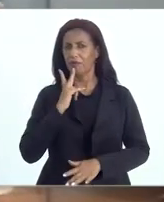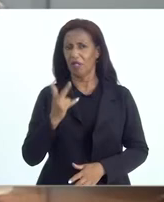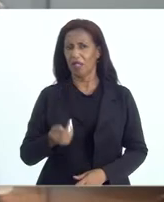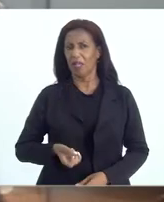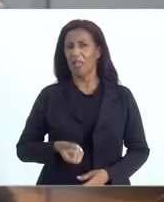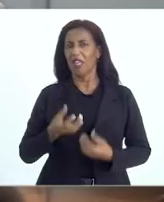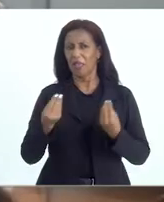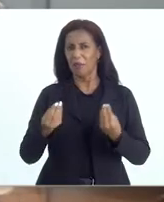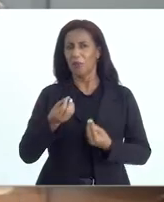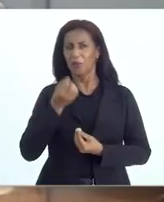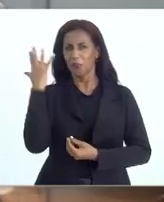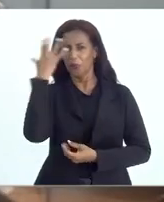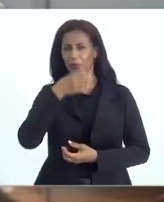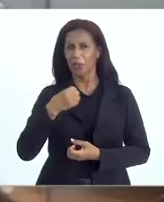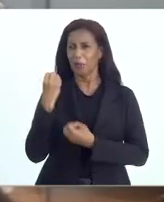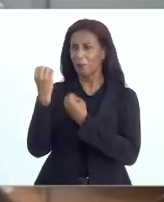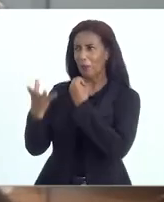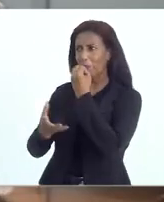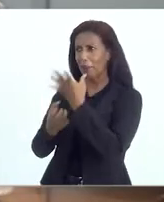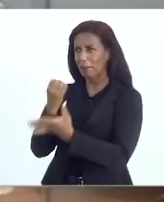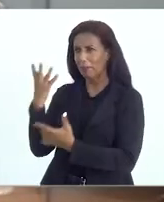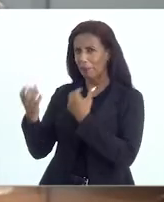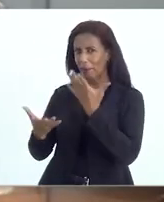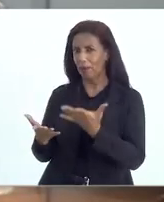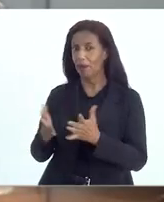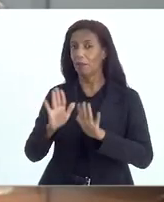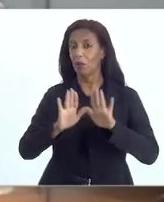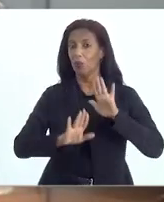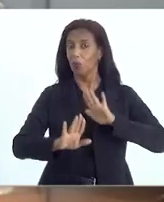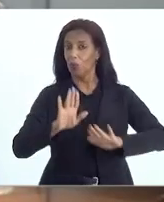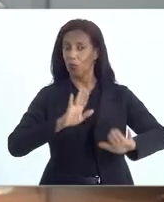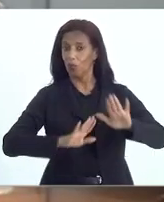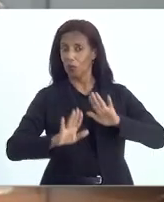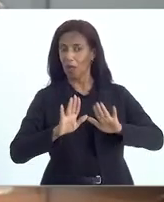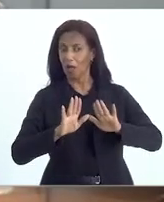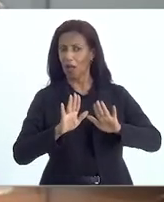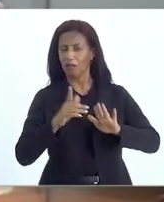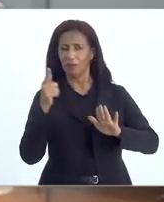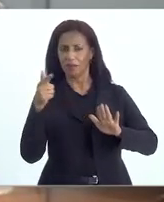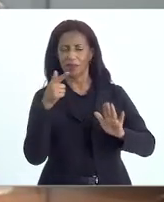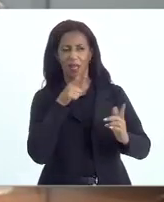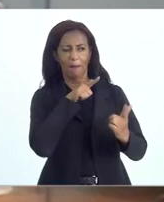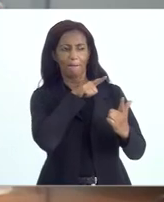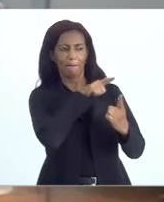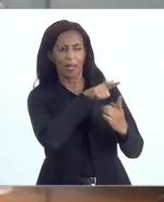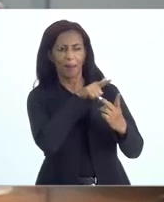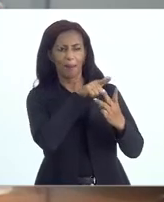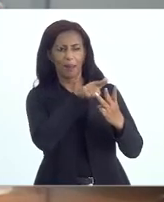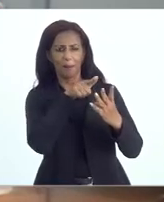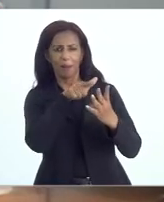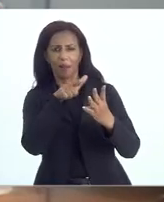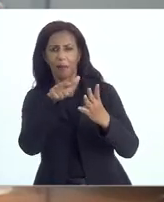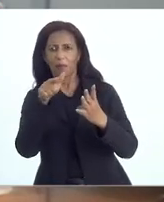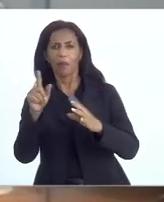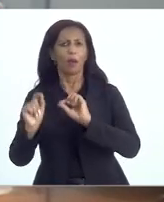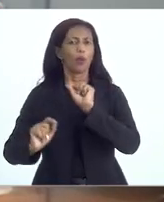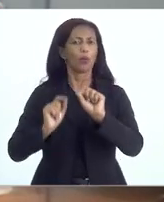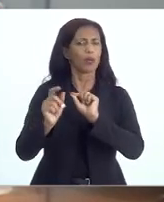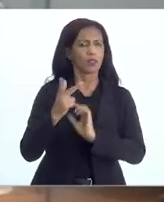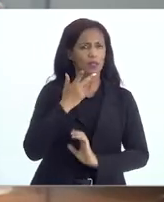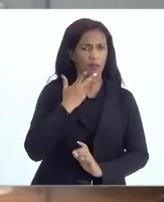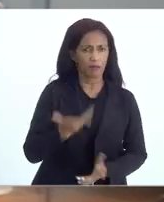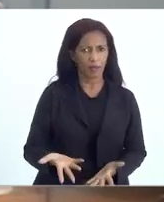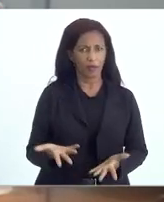muito bonito jogar para a plateia mas até para criticar a gente tem que criticar apontando efetivamente Tecnicamente o que está criticando